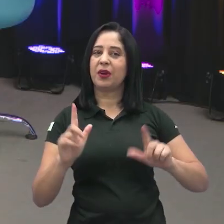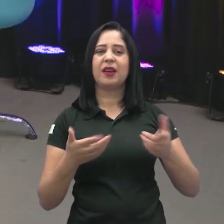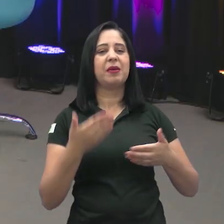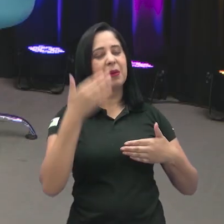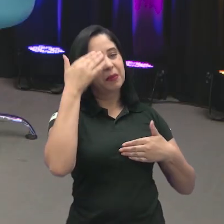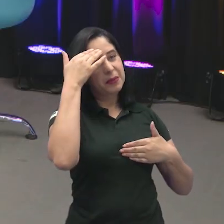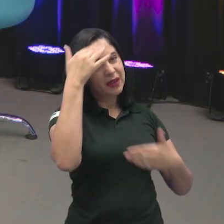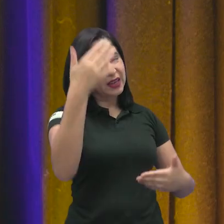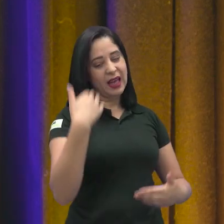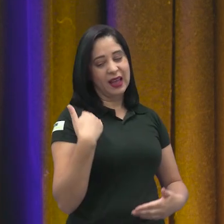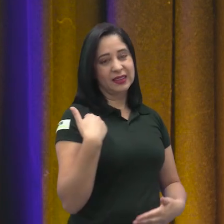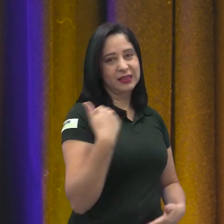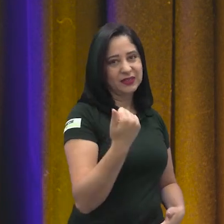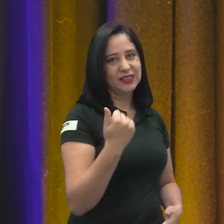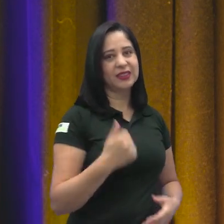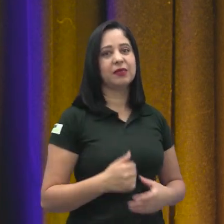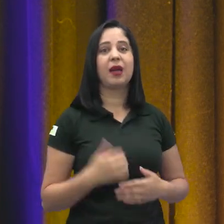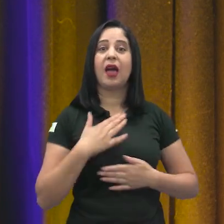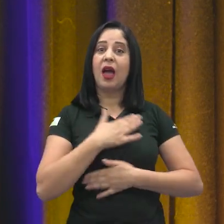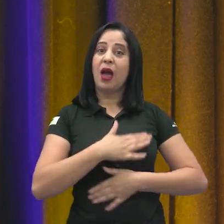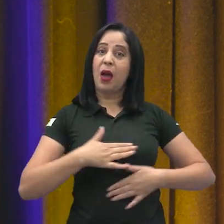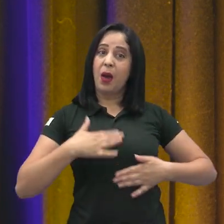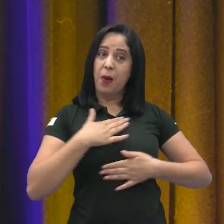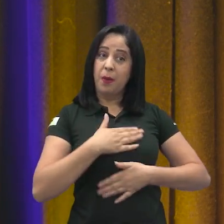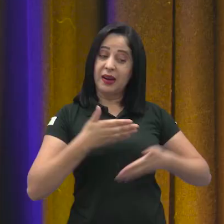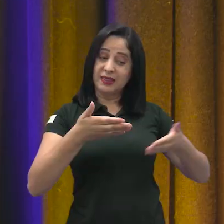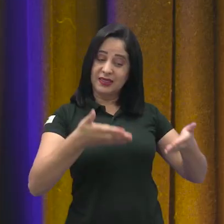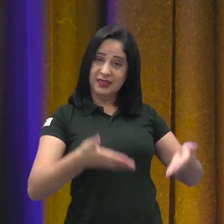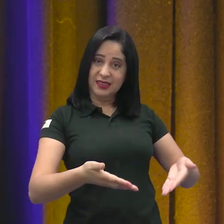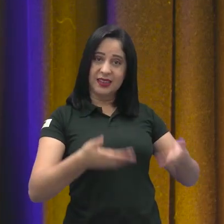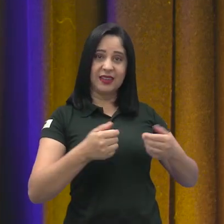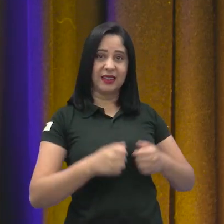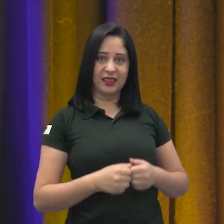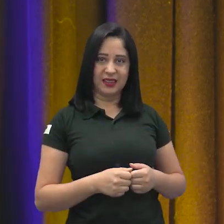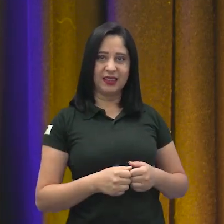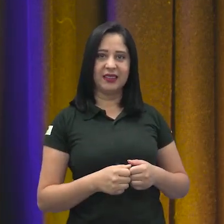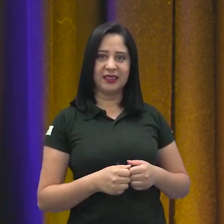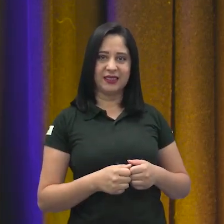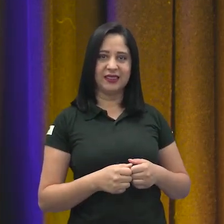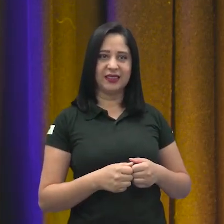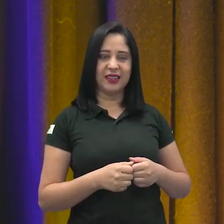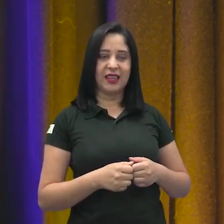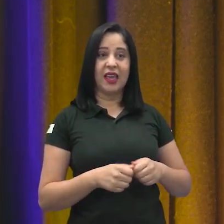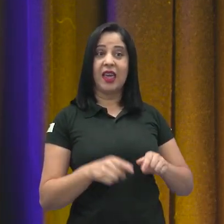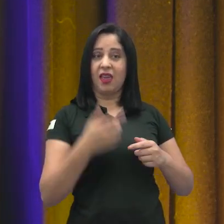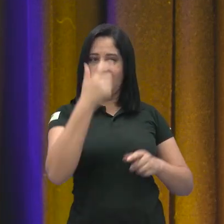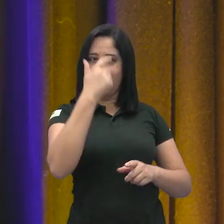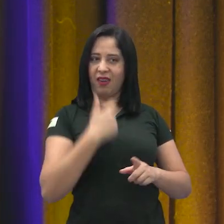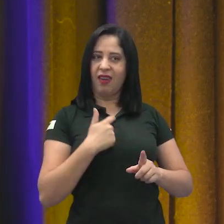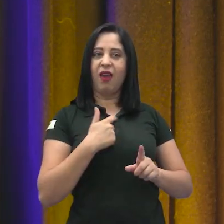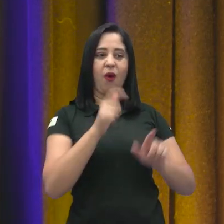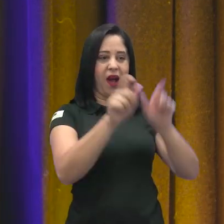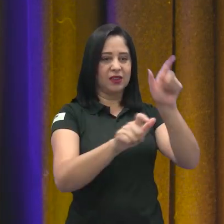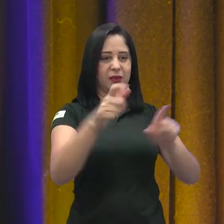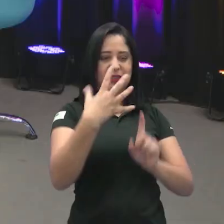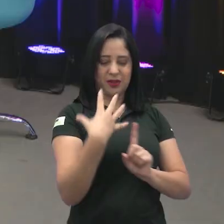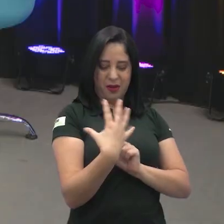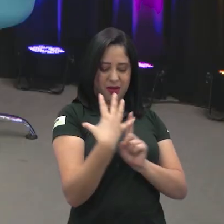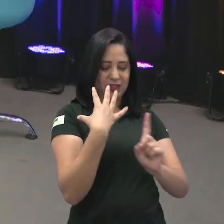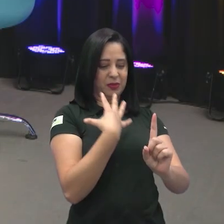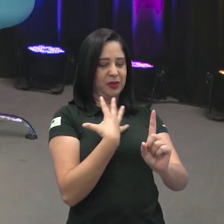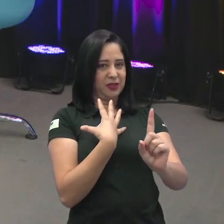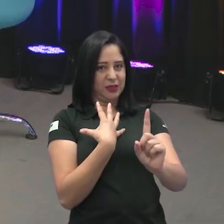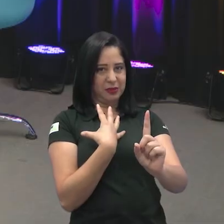obrigado, agradeço o convite. É um prazer estar aqui e também servir aí, quem sabe, de inspiração aqui através da nossa entrevista. E eu